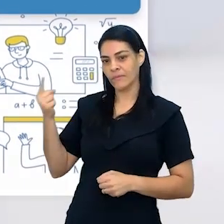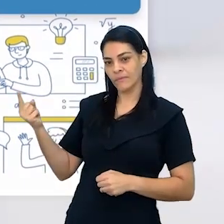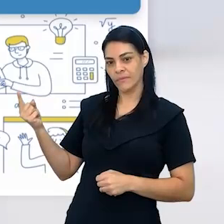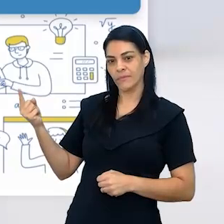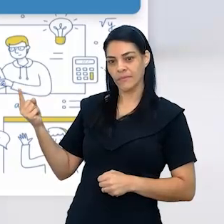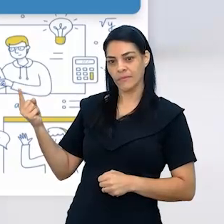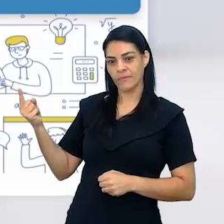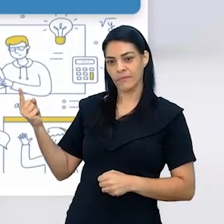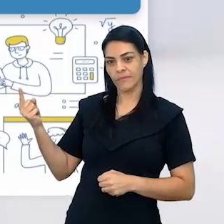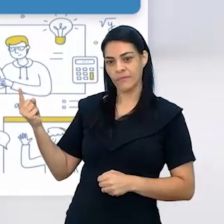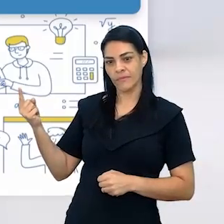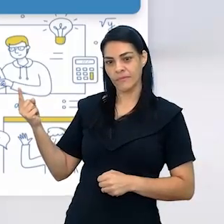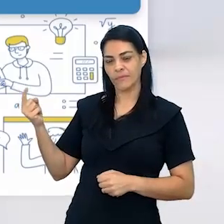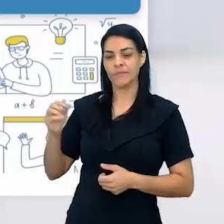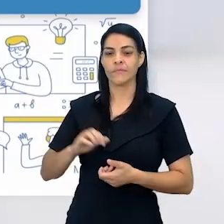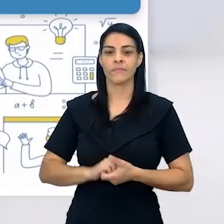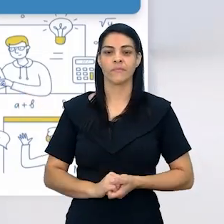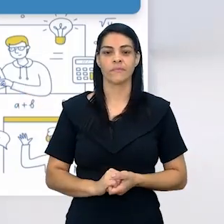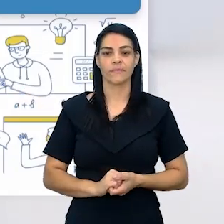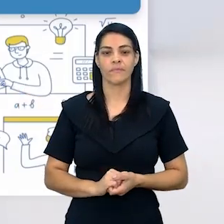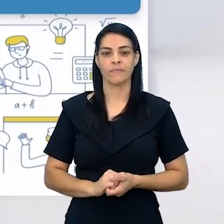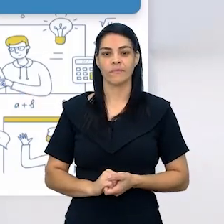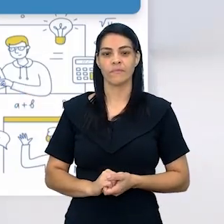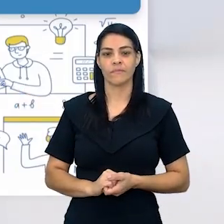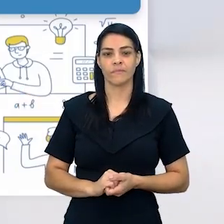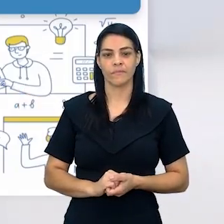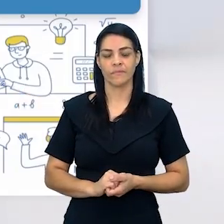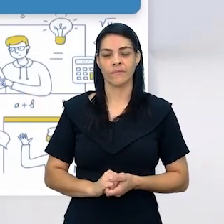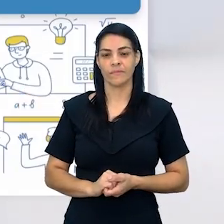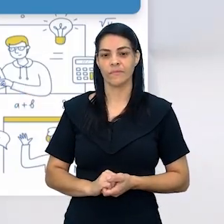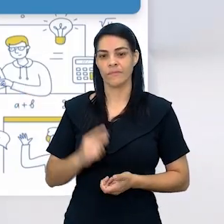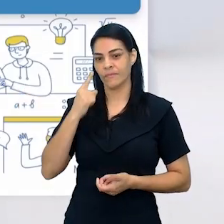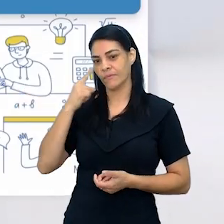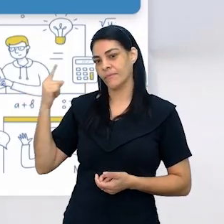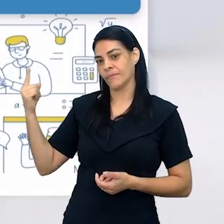https:// escola Total conta do